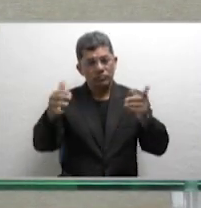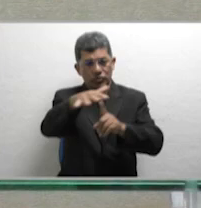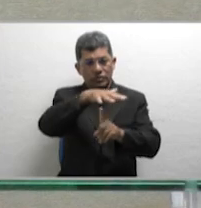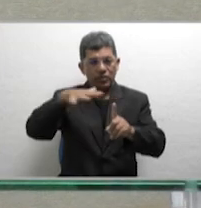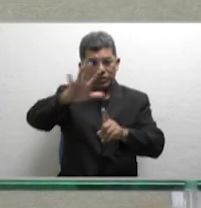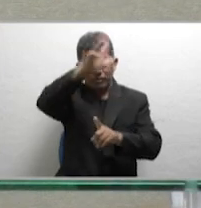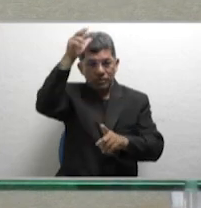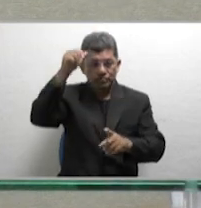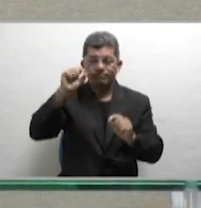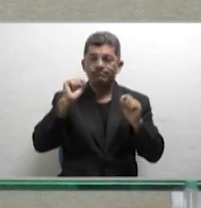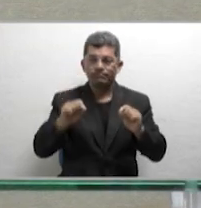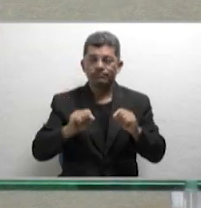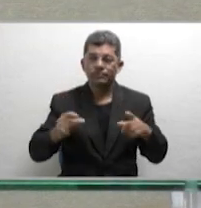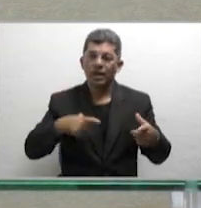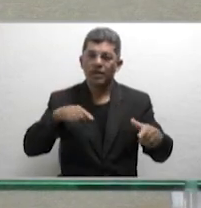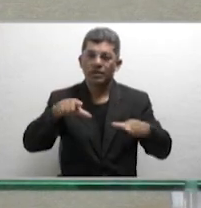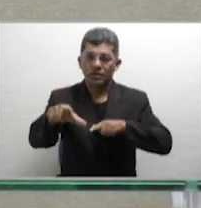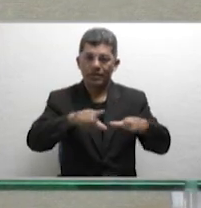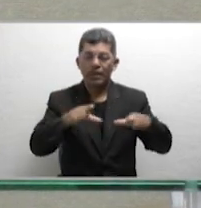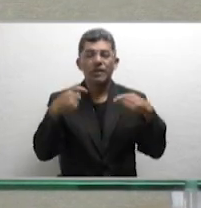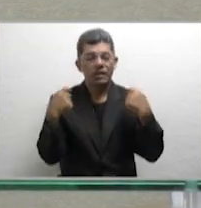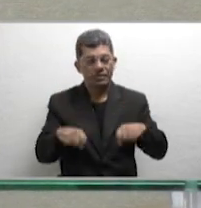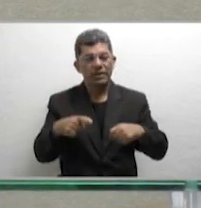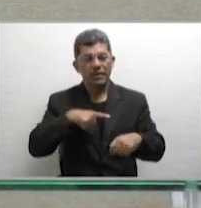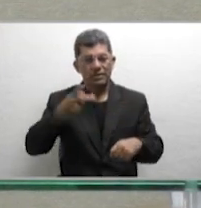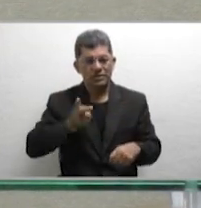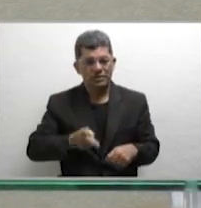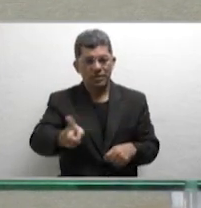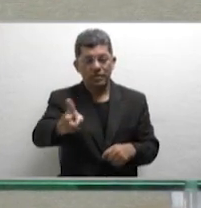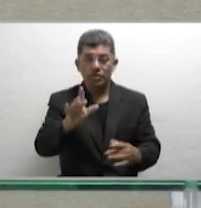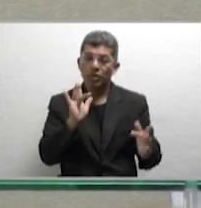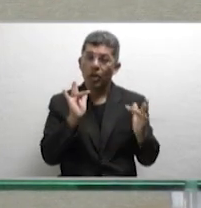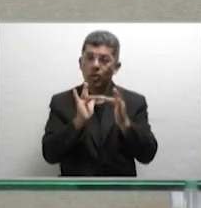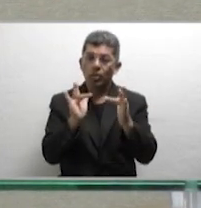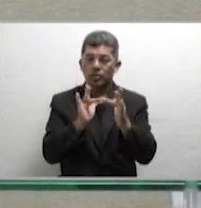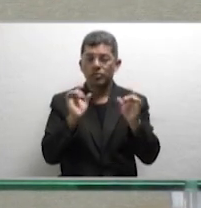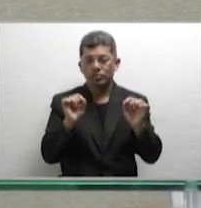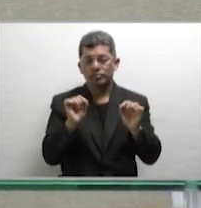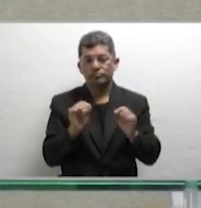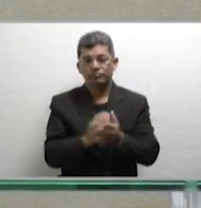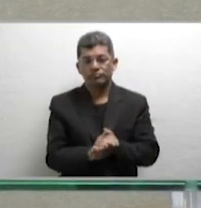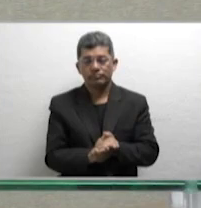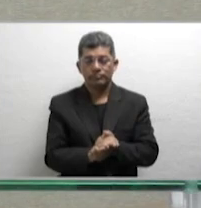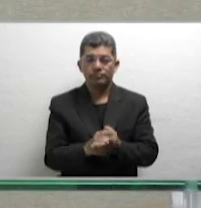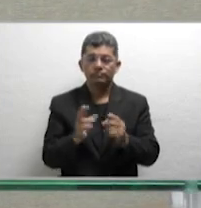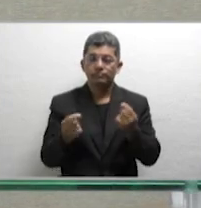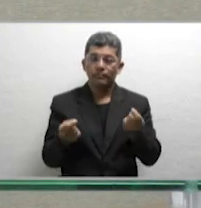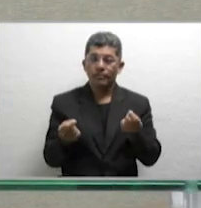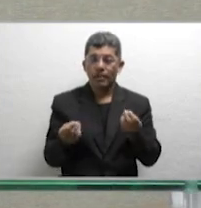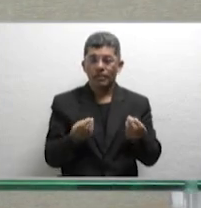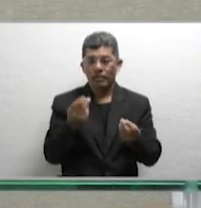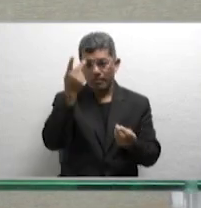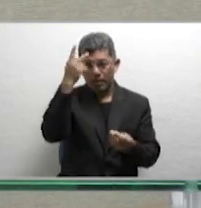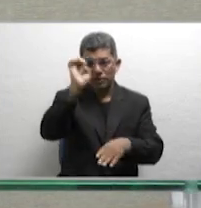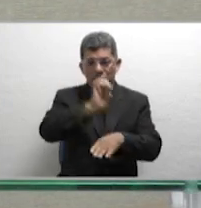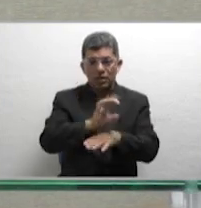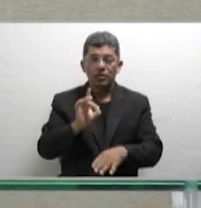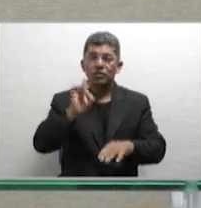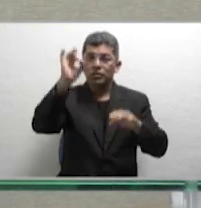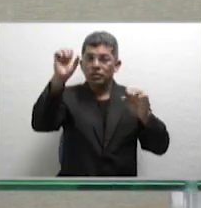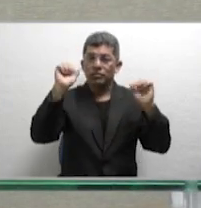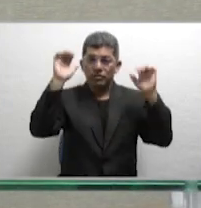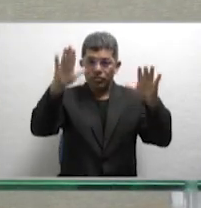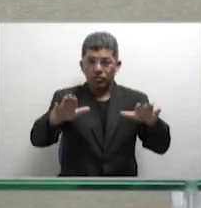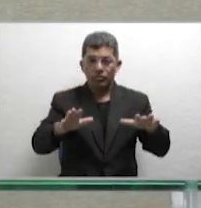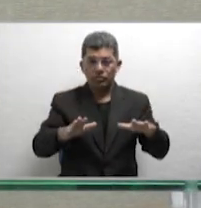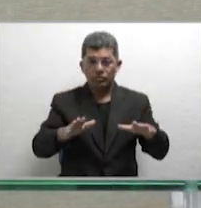amazonense aqueles serviços que ela precisa ter de acordo com aquilo que oferece também ao Estado. Que Deus nos abençoe.